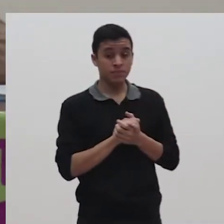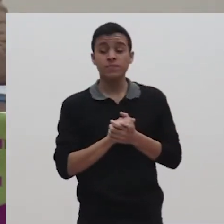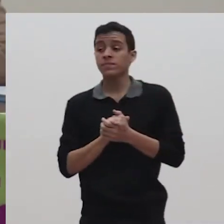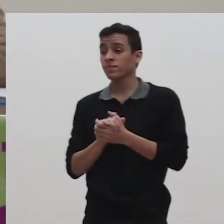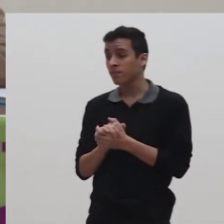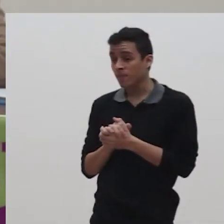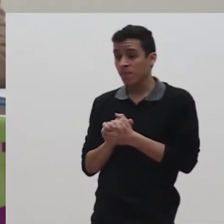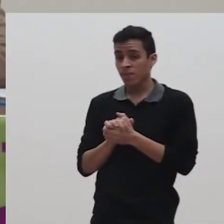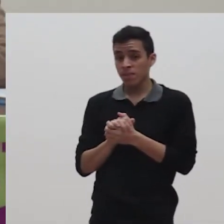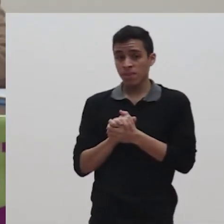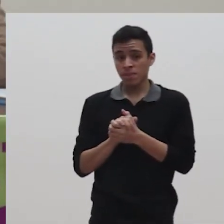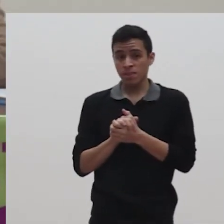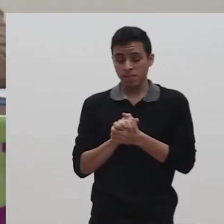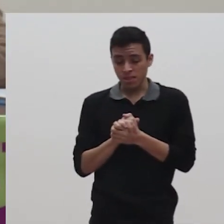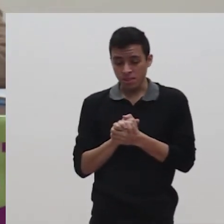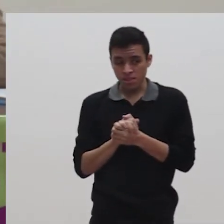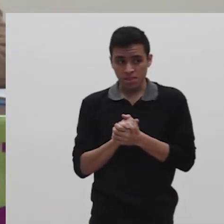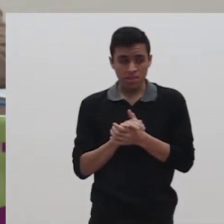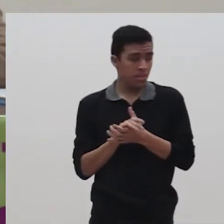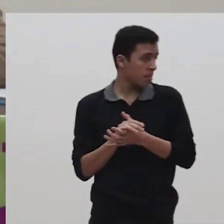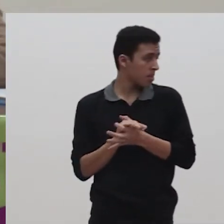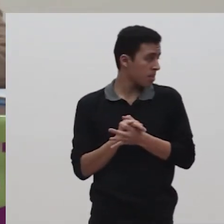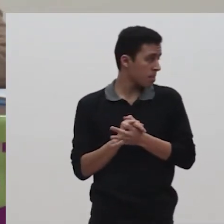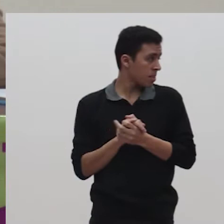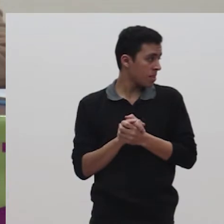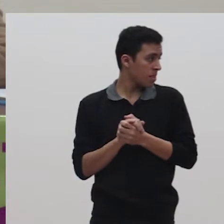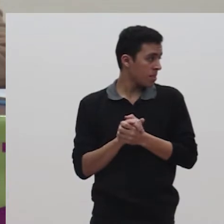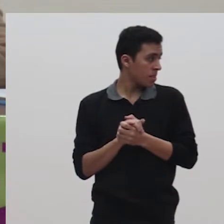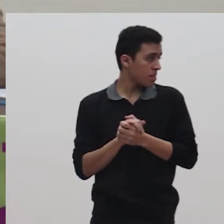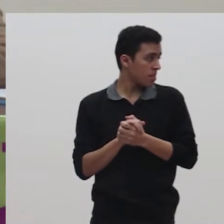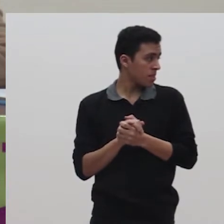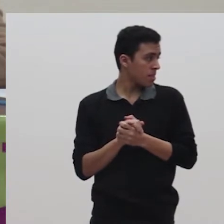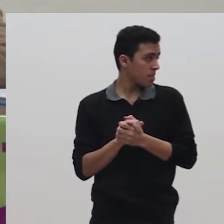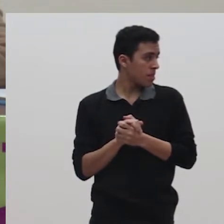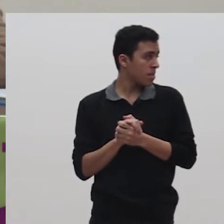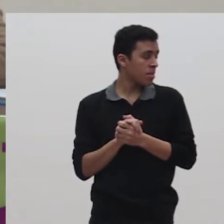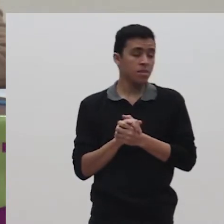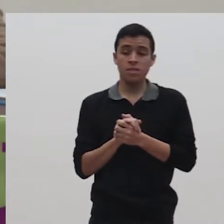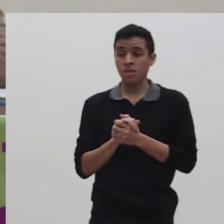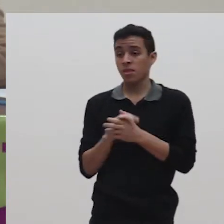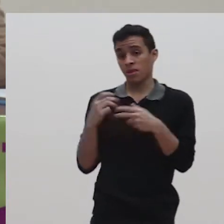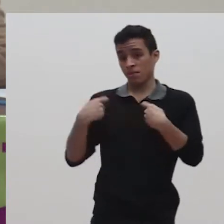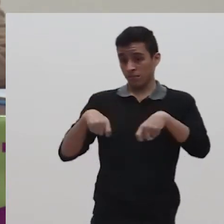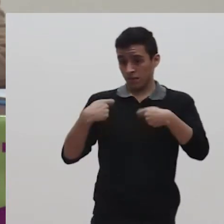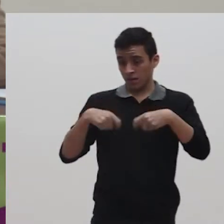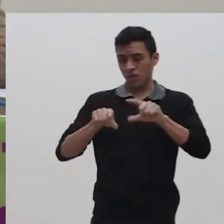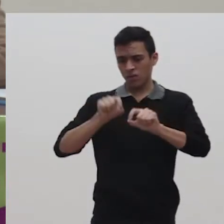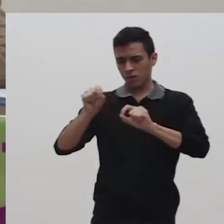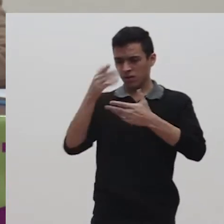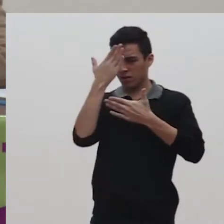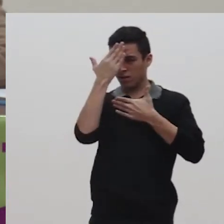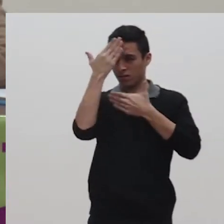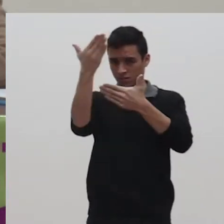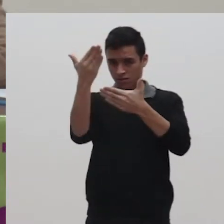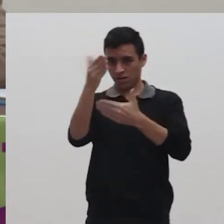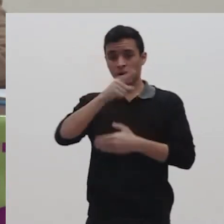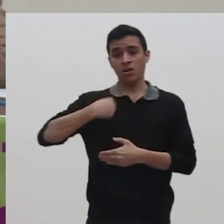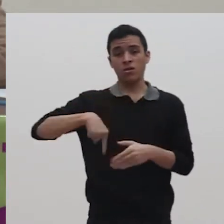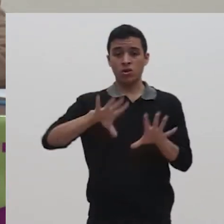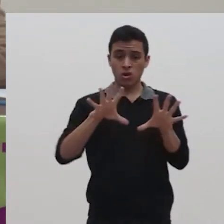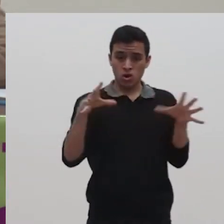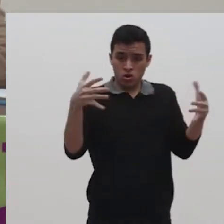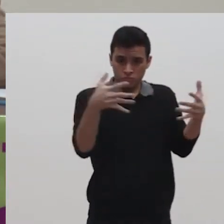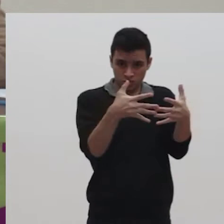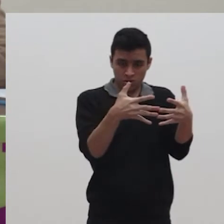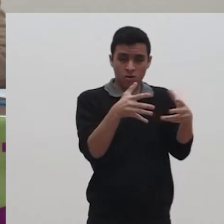Olha, eu preciso esperar o reloginho. Eu preciso agradecer a nossa Comissão